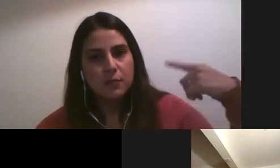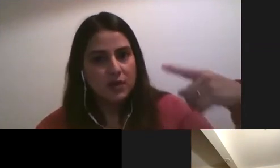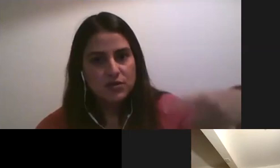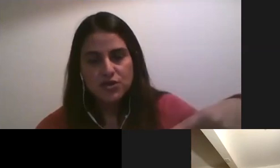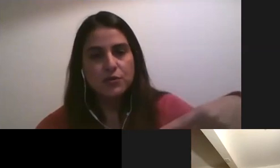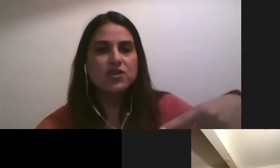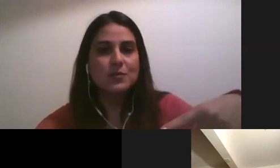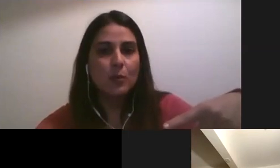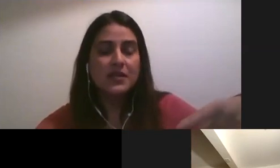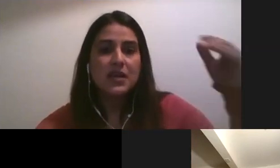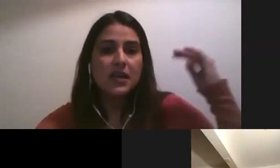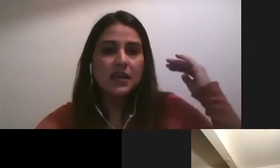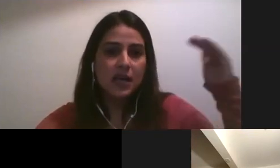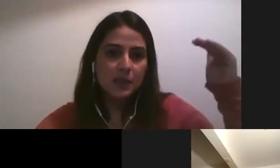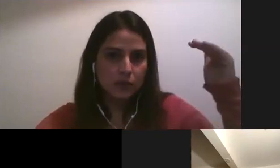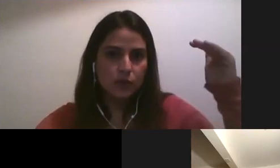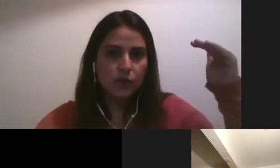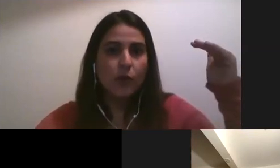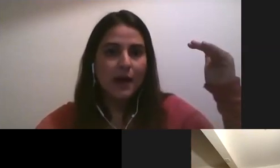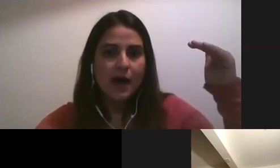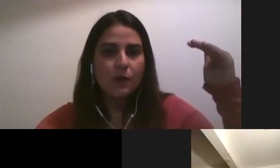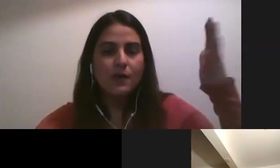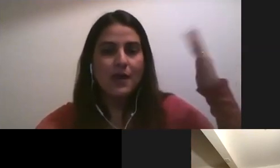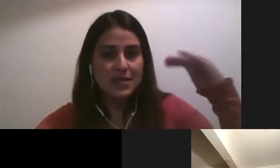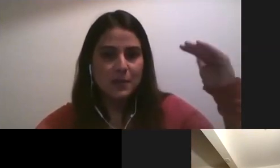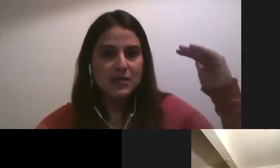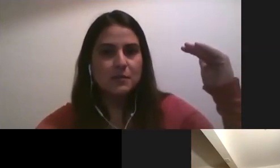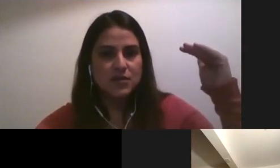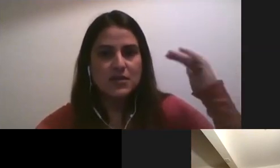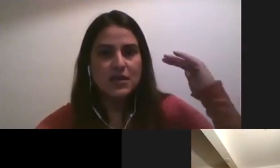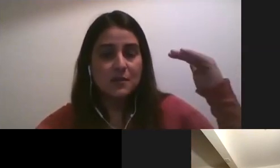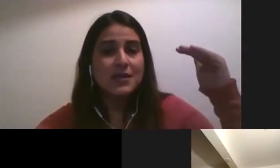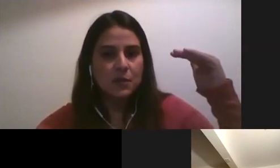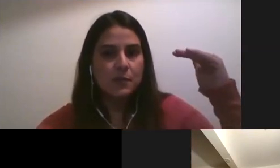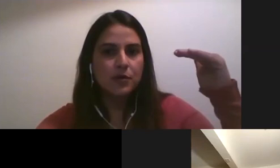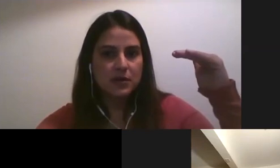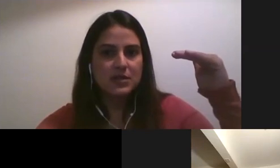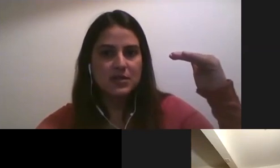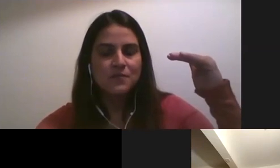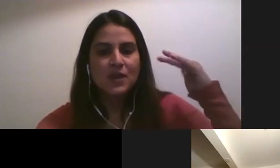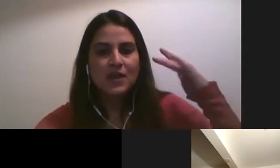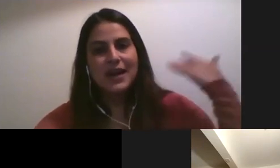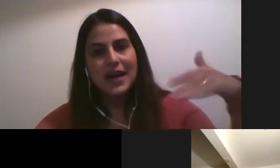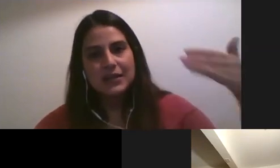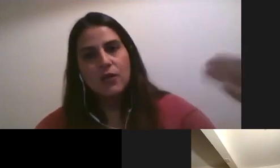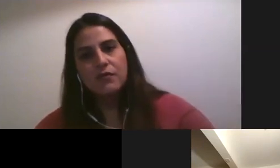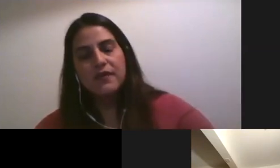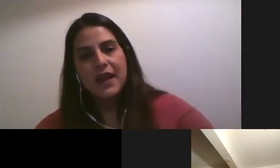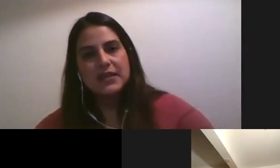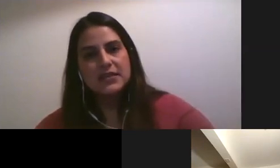para formulações de políticas públicas. Em âmbito global, essas participações, elas também são importantes. E a